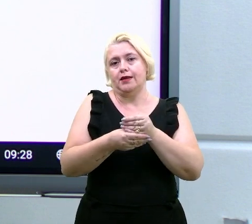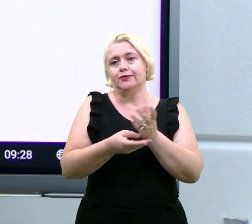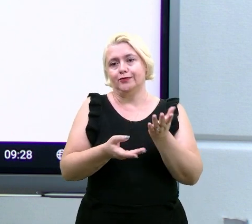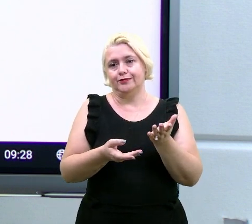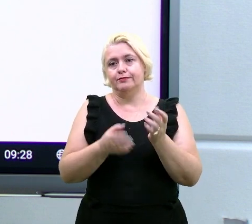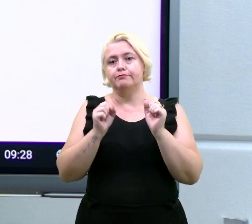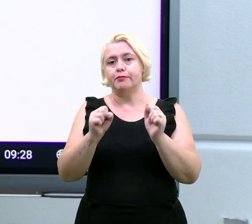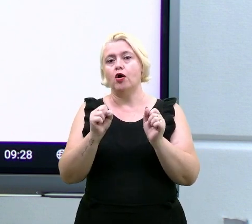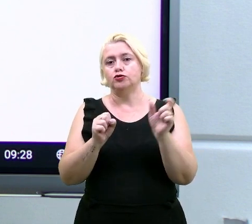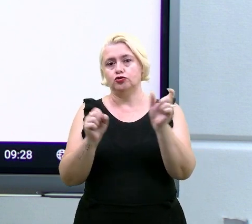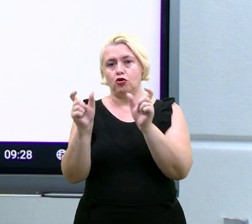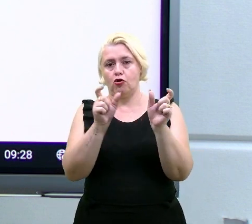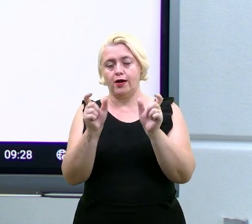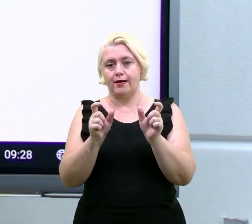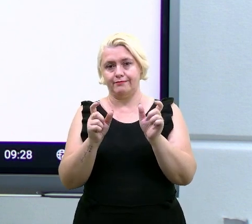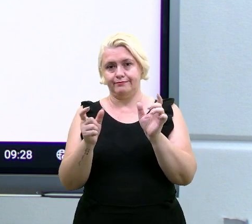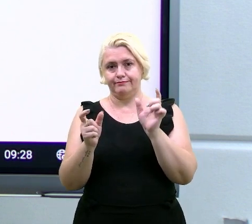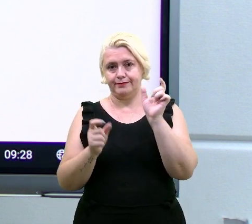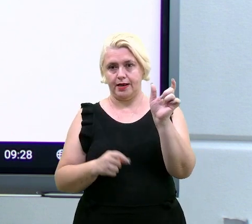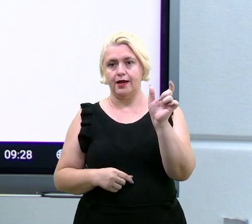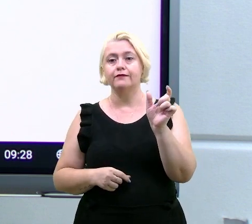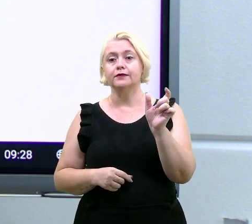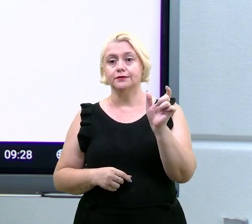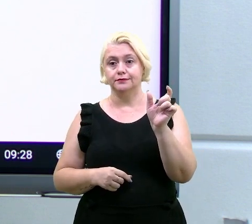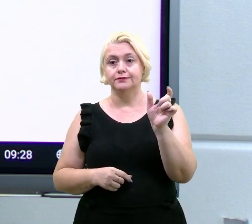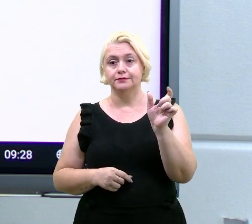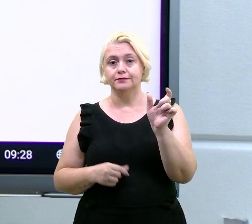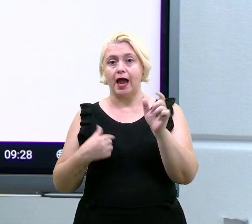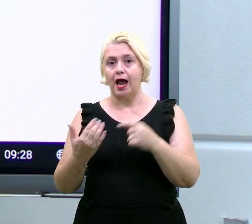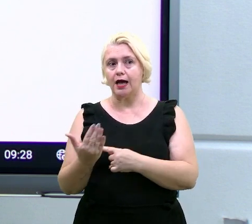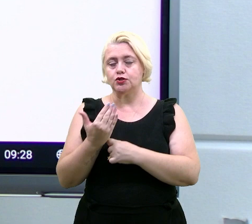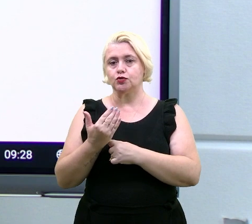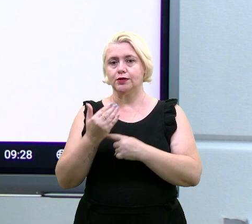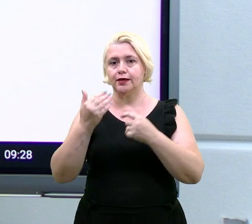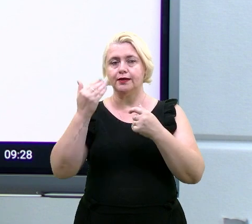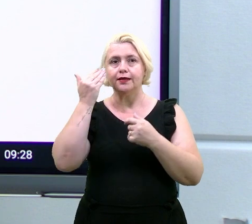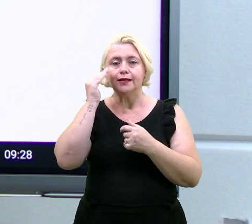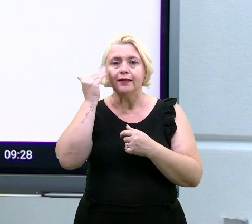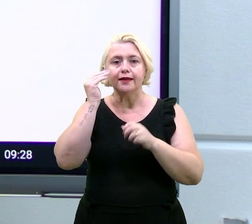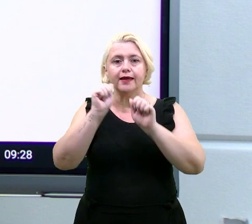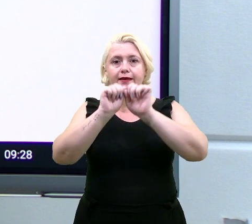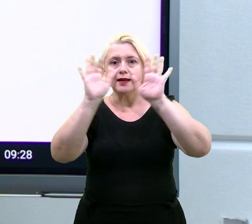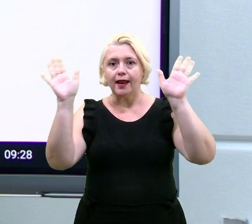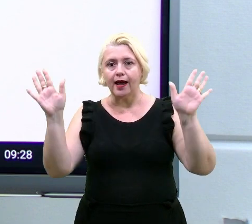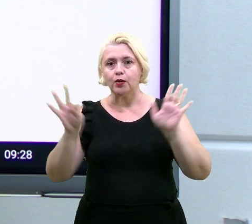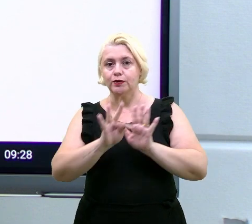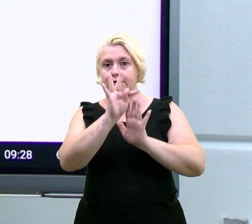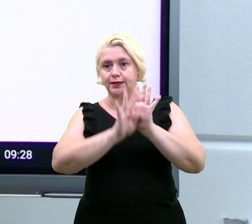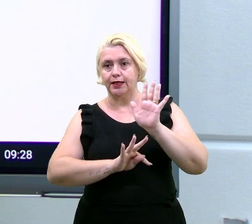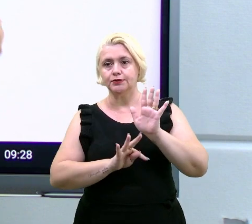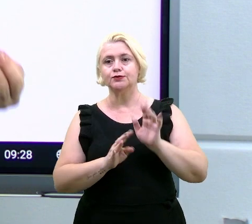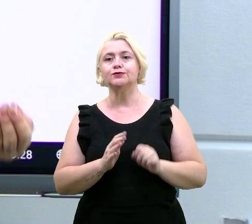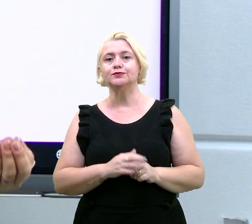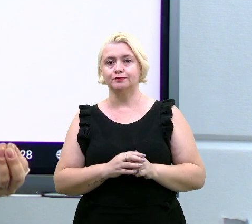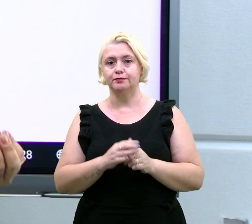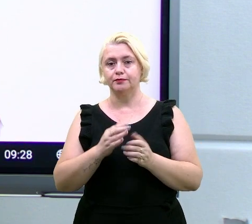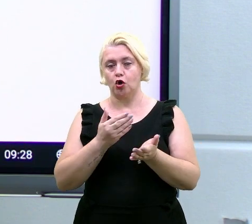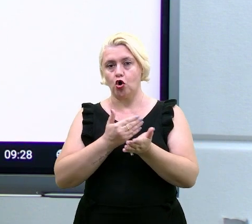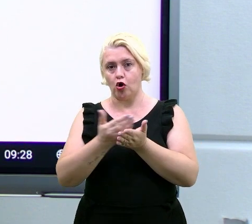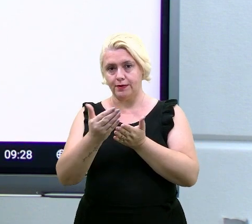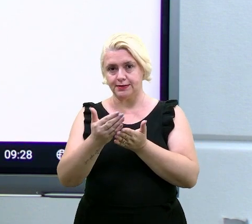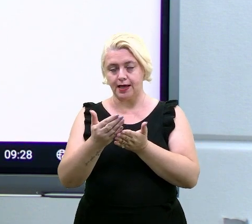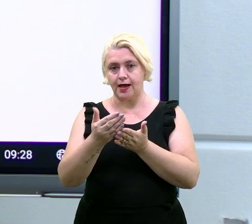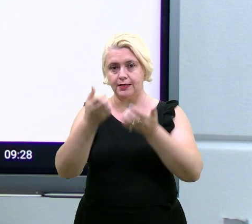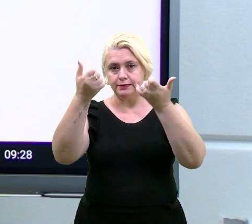lado sempre que eu coloco esses termos que me ajudam a contextualizar para começar de fato